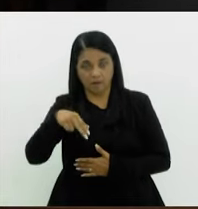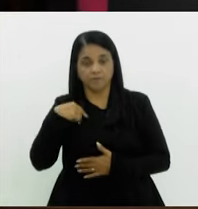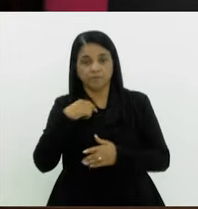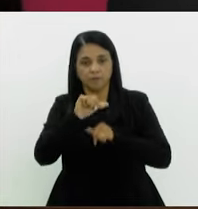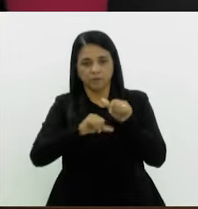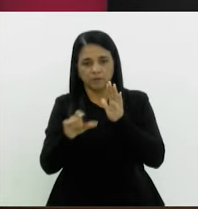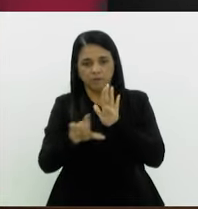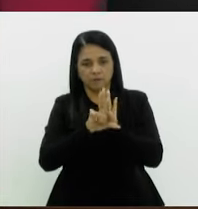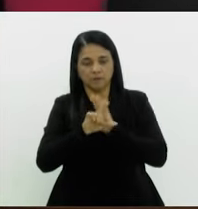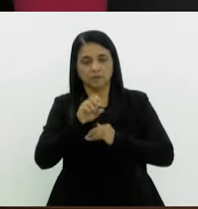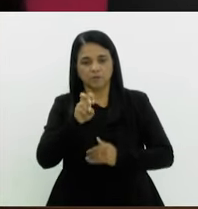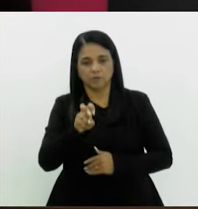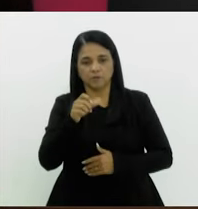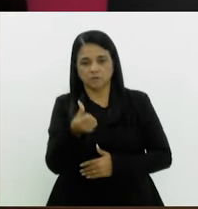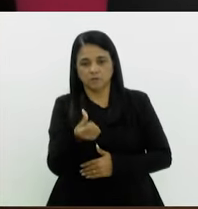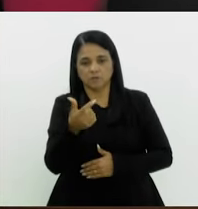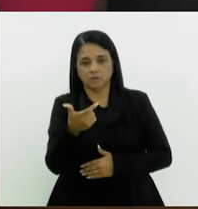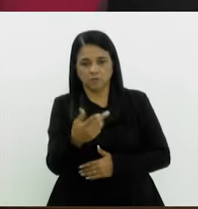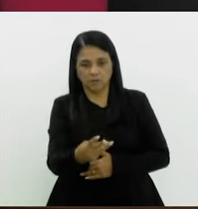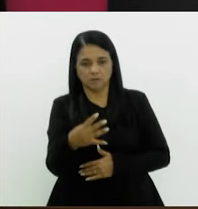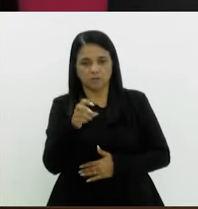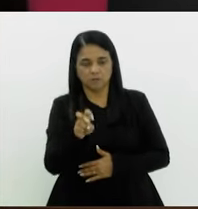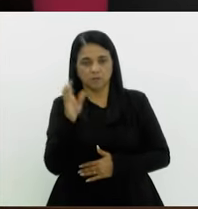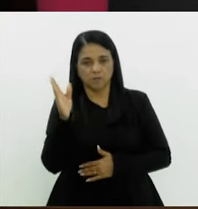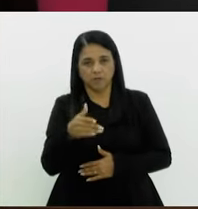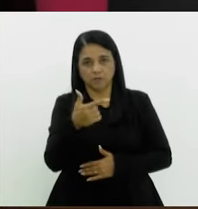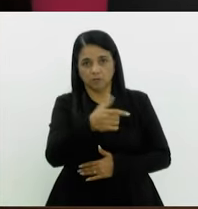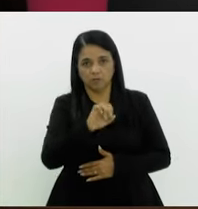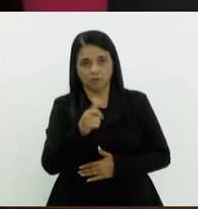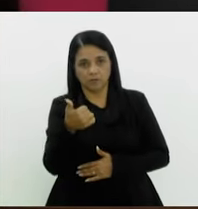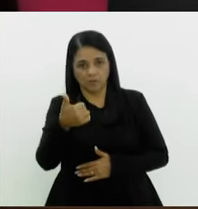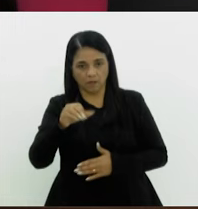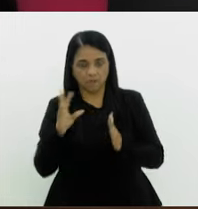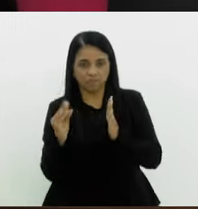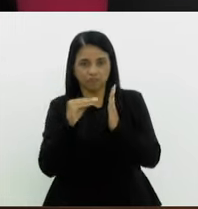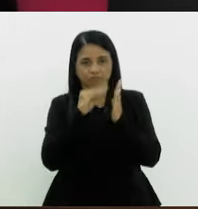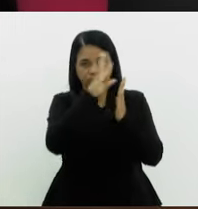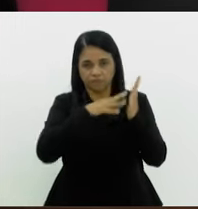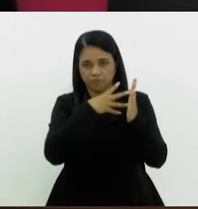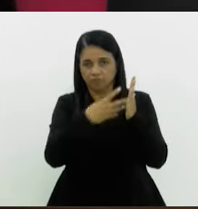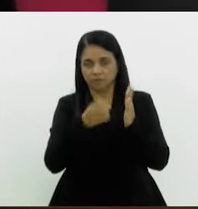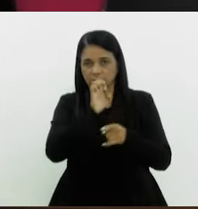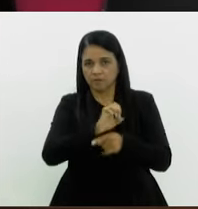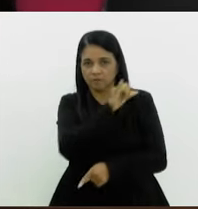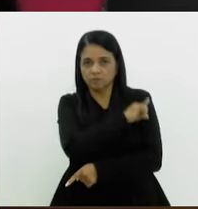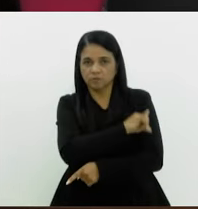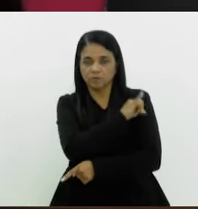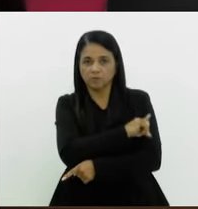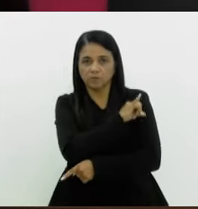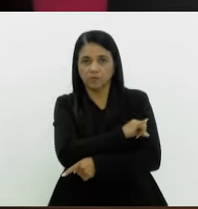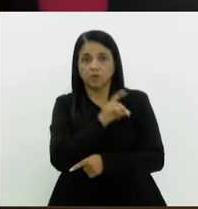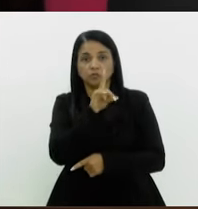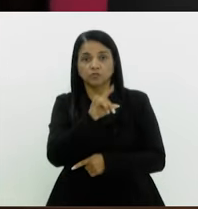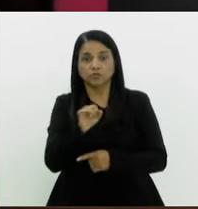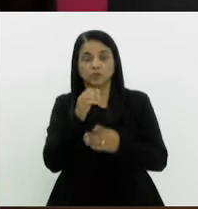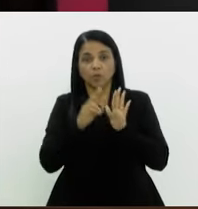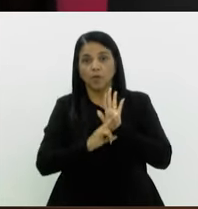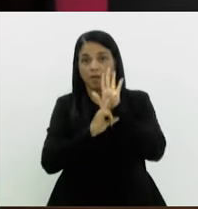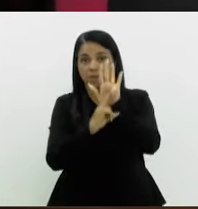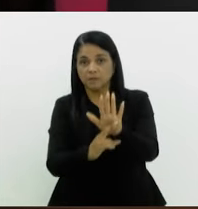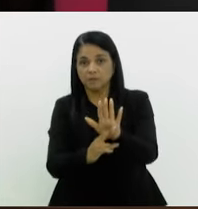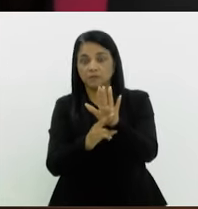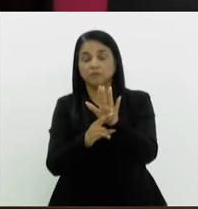número 5.645 de 2010, incluindo no calendário oficial do Estado do Rio de Janeiro o dia do